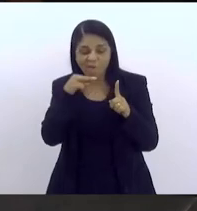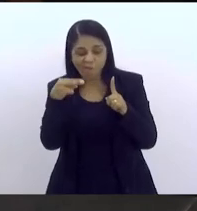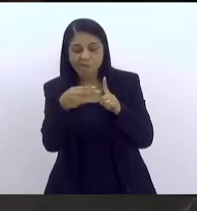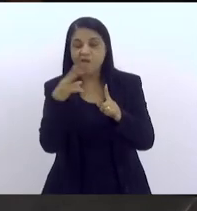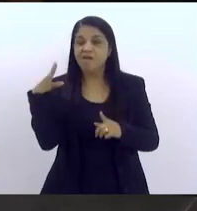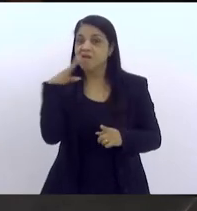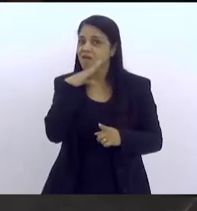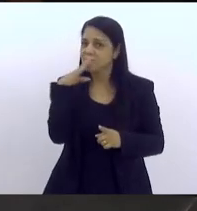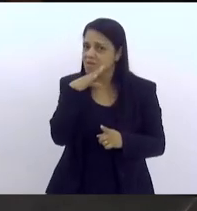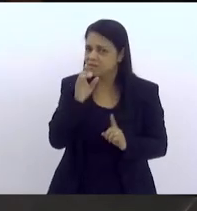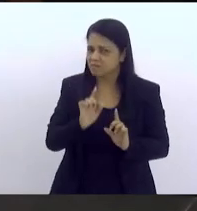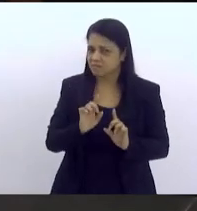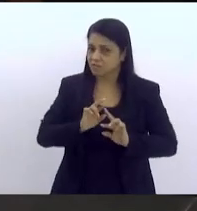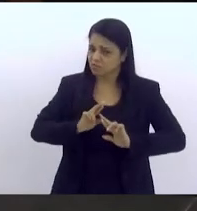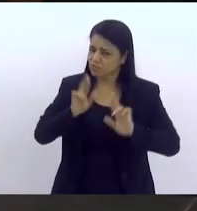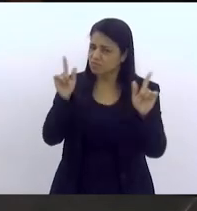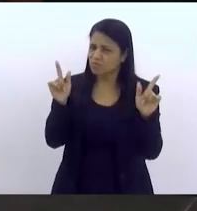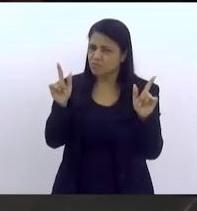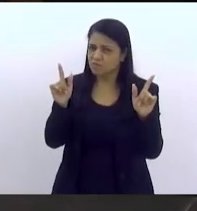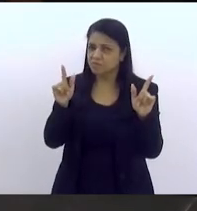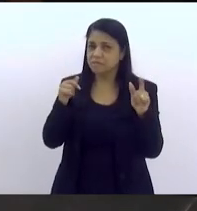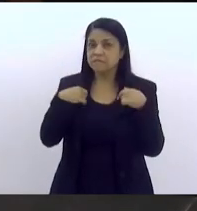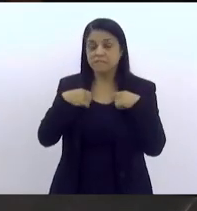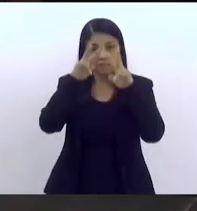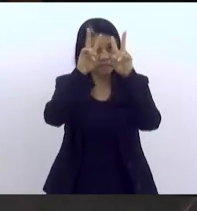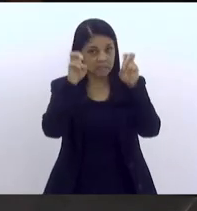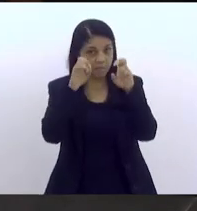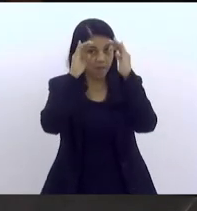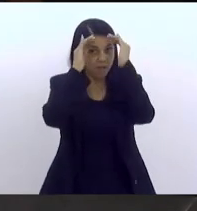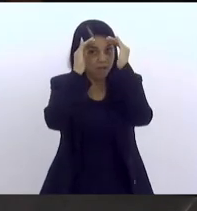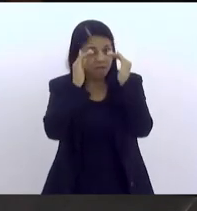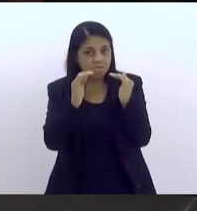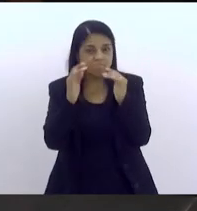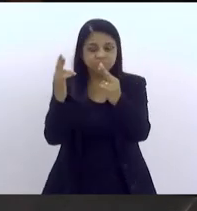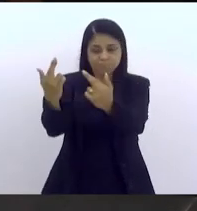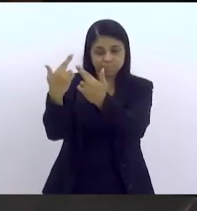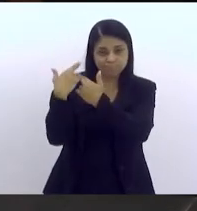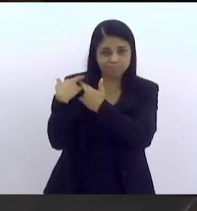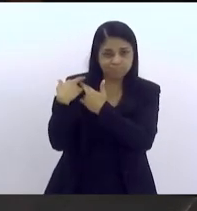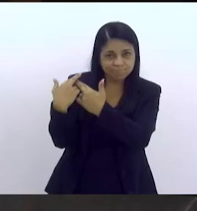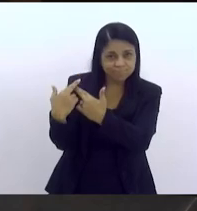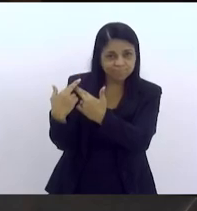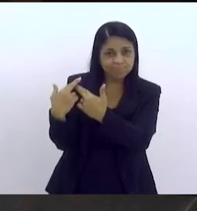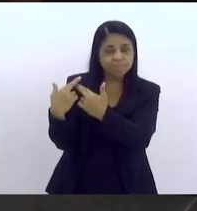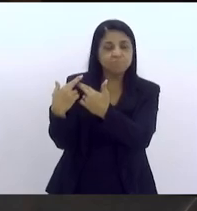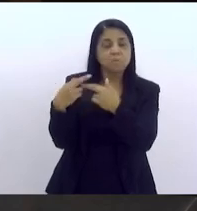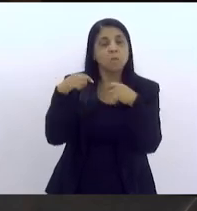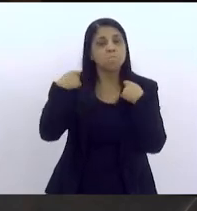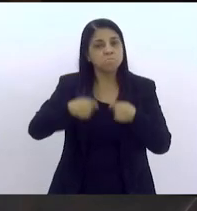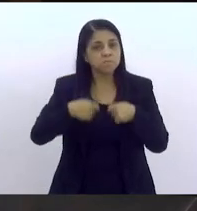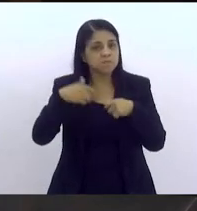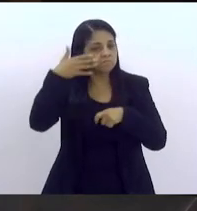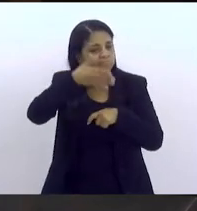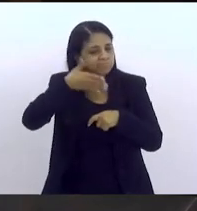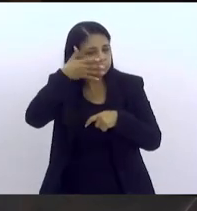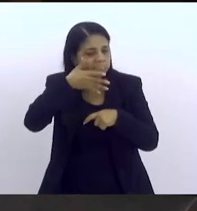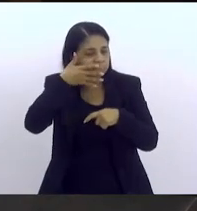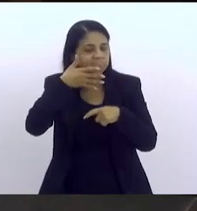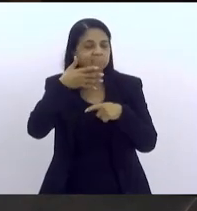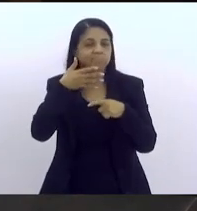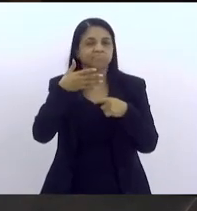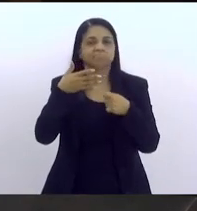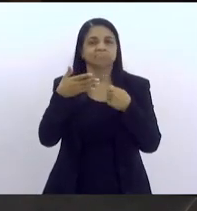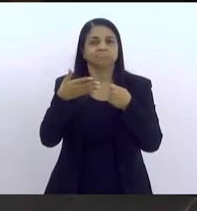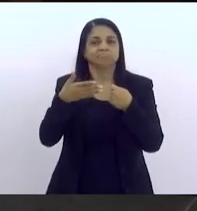mas se vamos tratar do tema de forma responsável temos que analisar os discursos que sustentamos hoje sobre